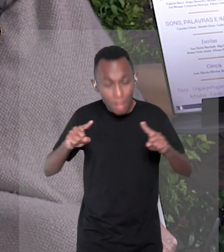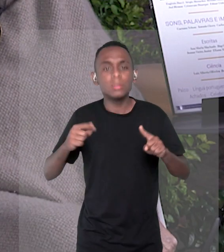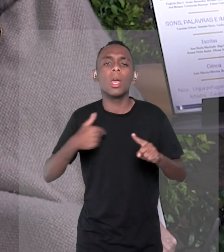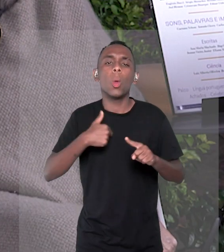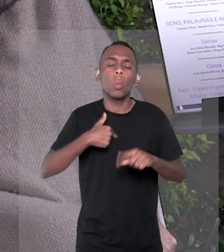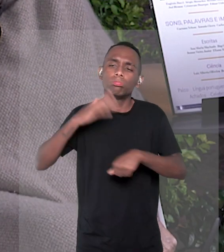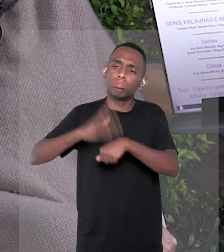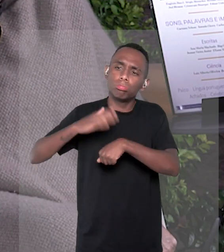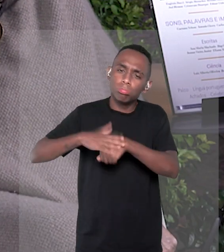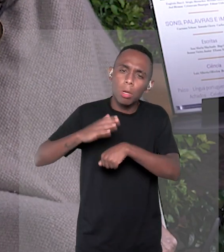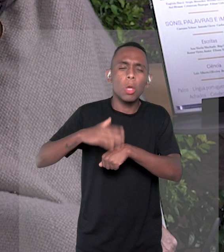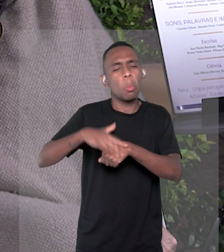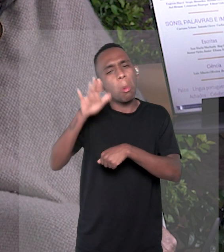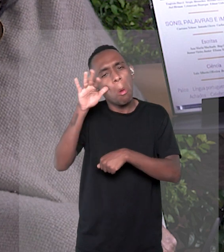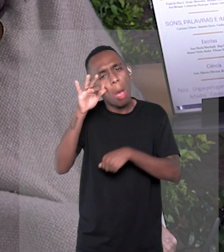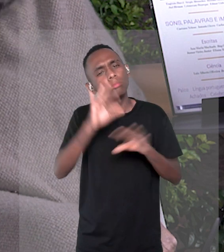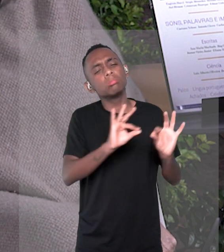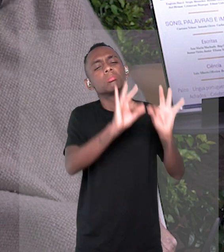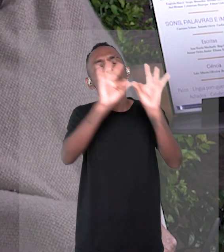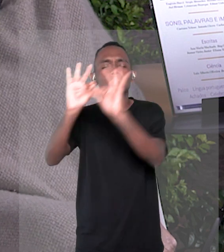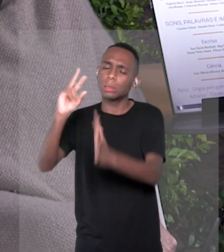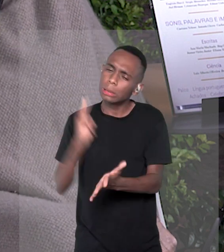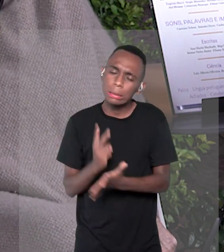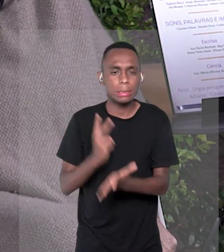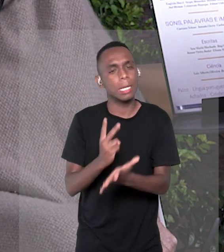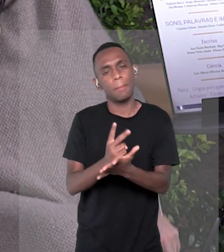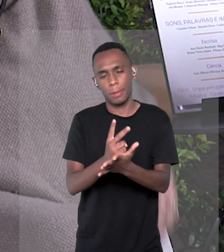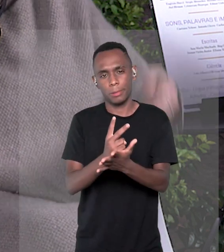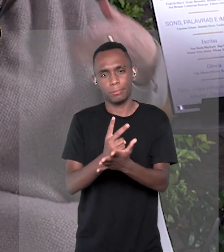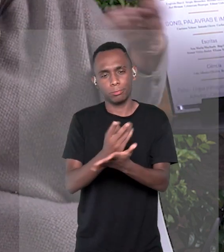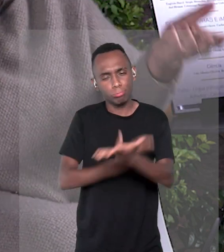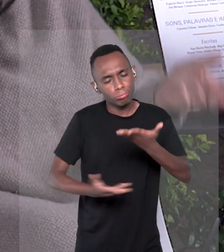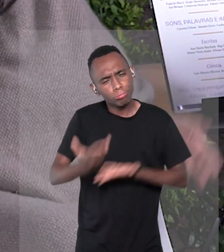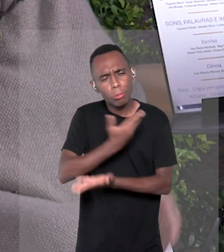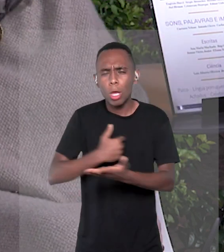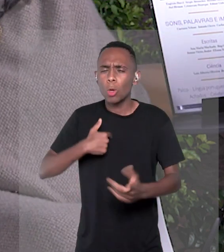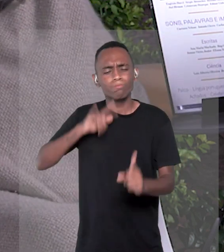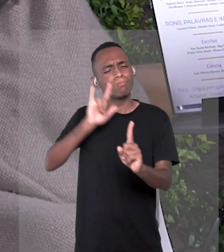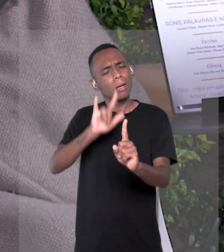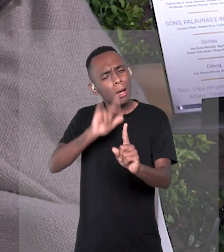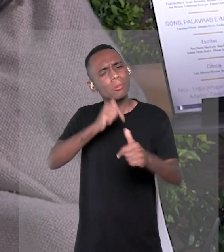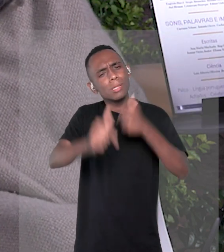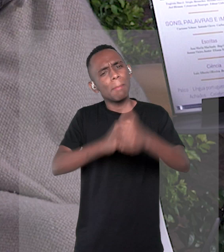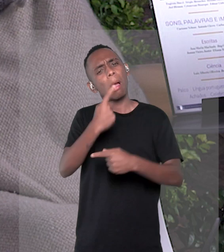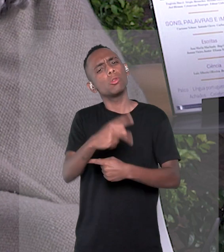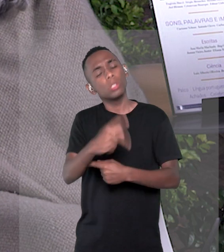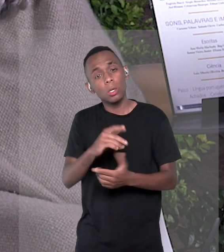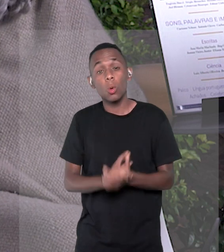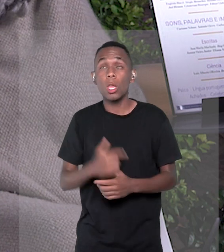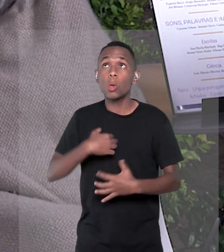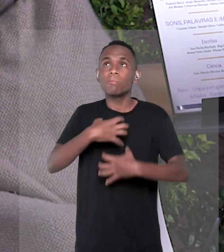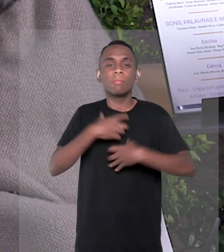fã do seu trabalho e fico muito feliz de vir lançar aqui a Revista Brasileira